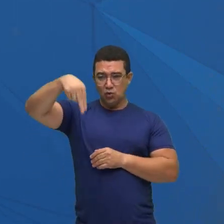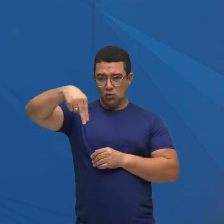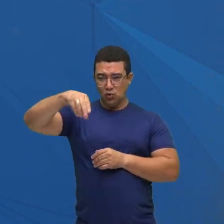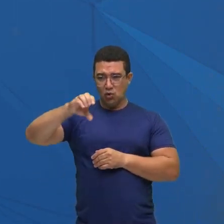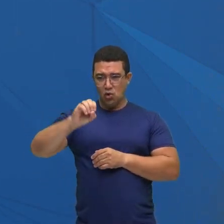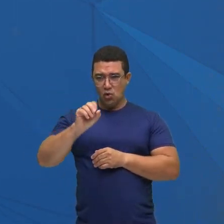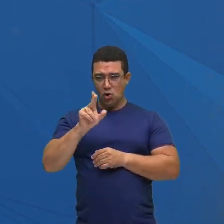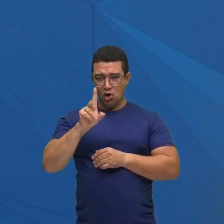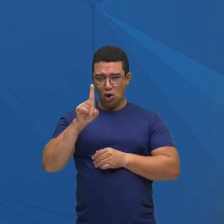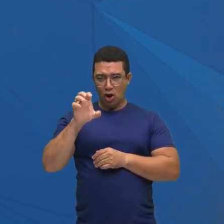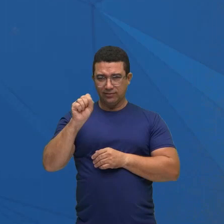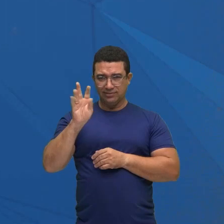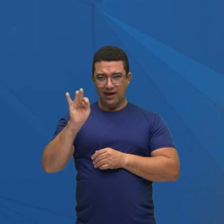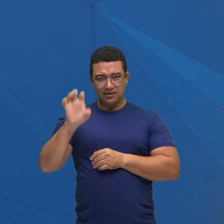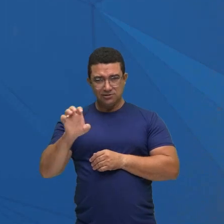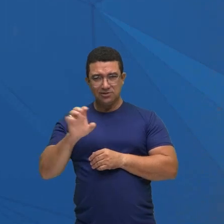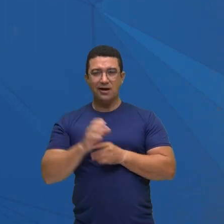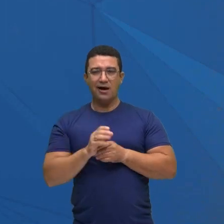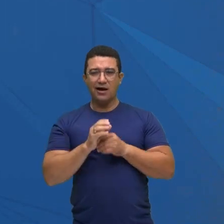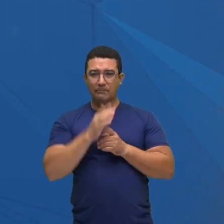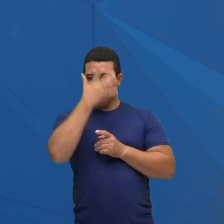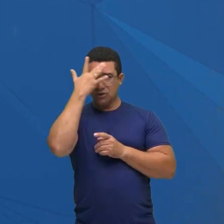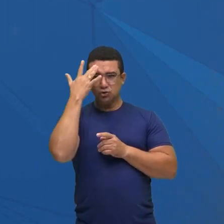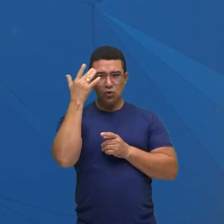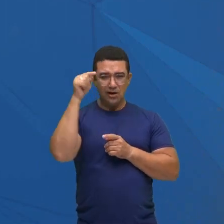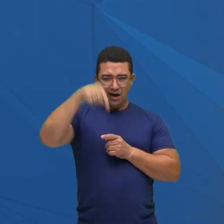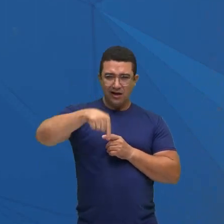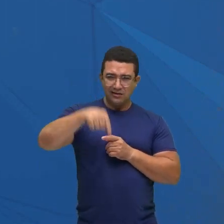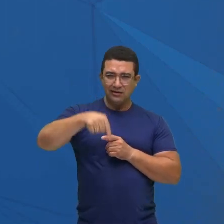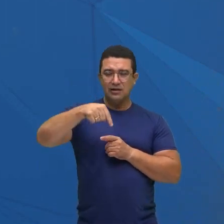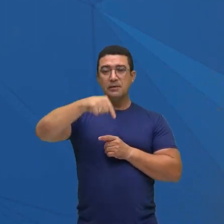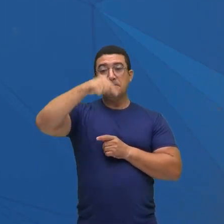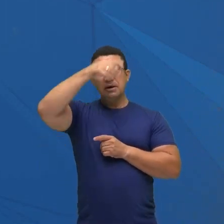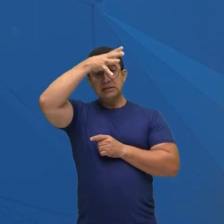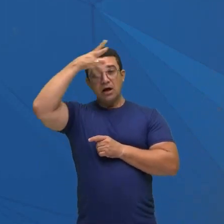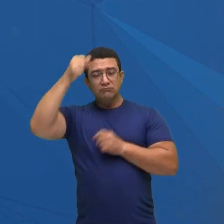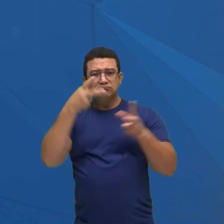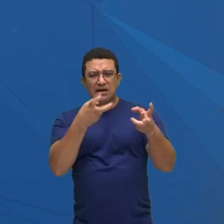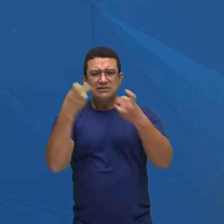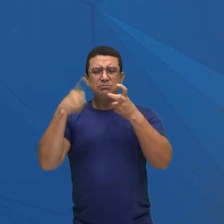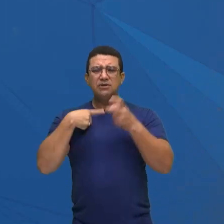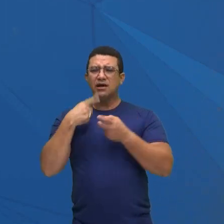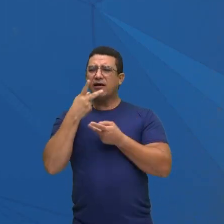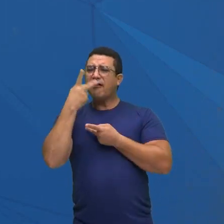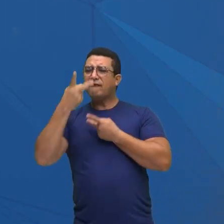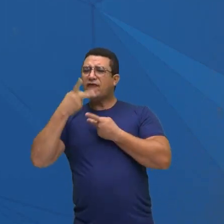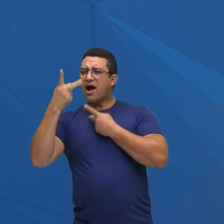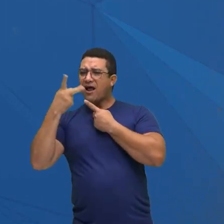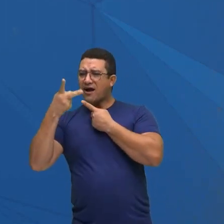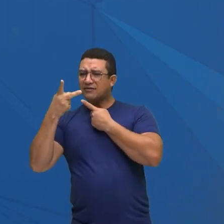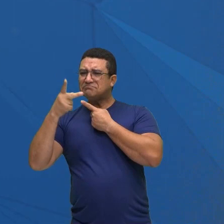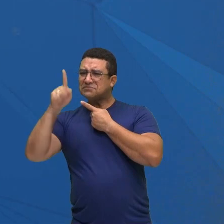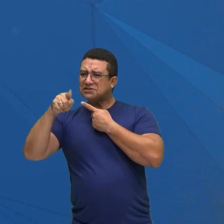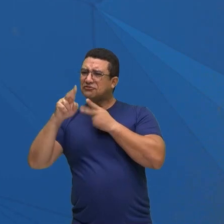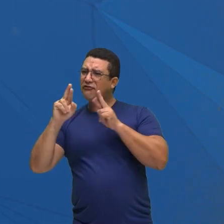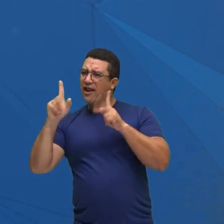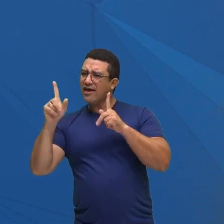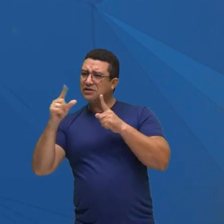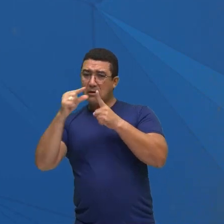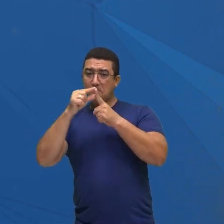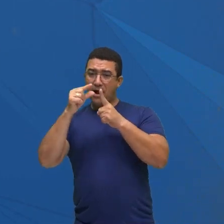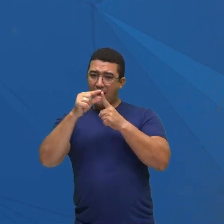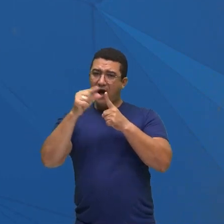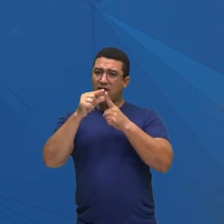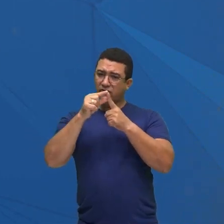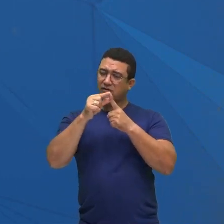gente recebe alguém aqui na região, aqui na nossa casa, né? E a gente percebe que tem um sotaque diferente porque a pronúncia de algumas palavras, de alguns